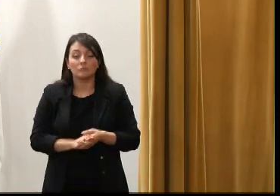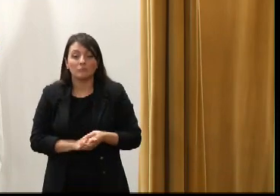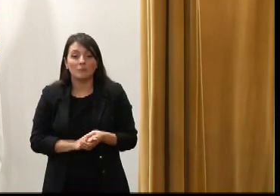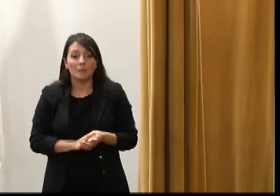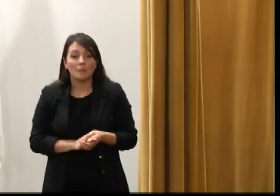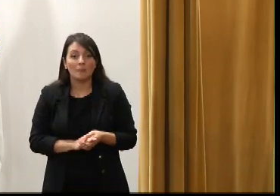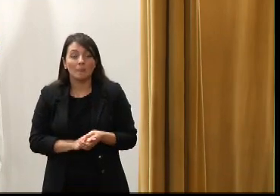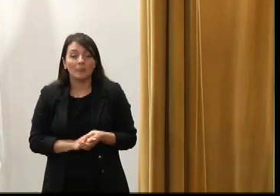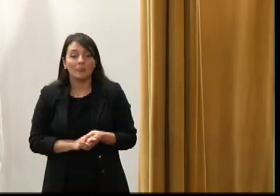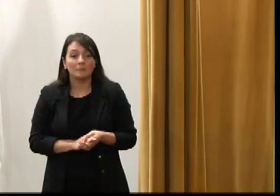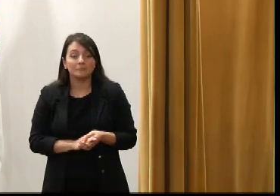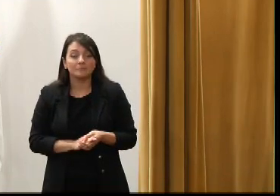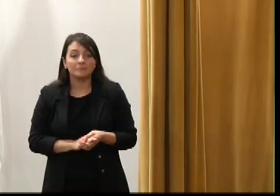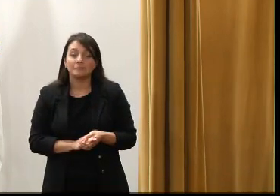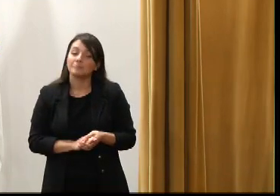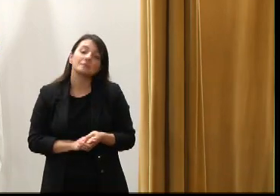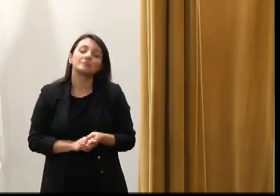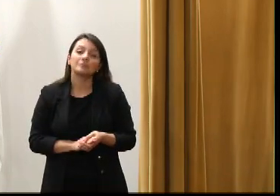E, finalmente,